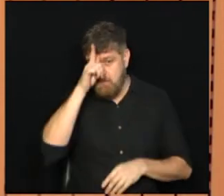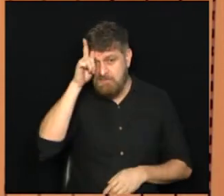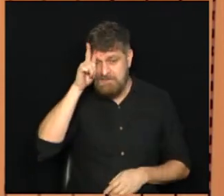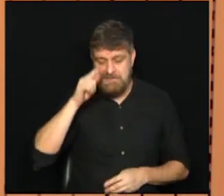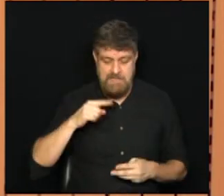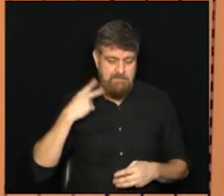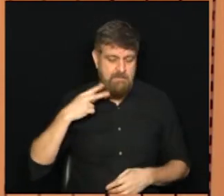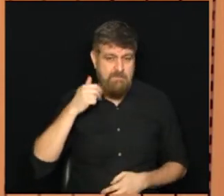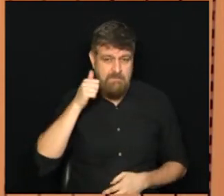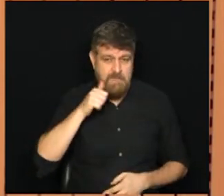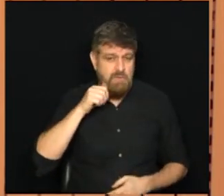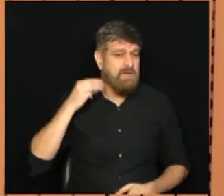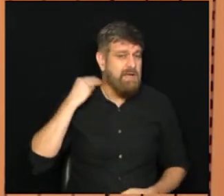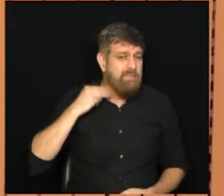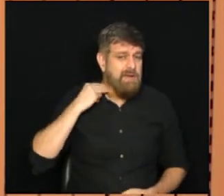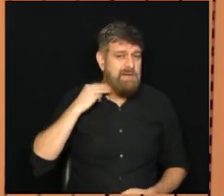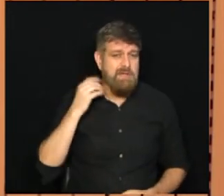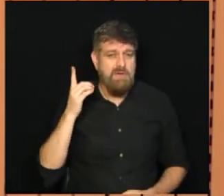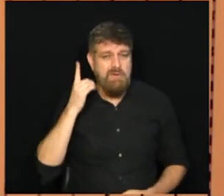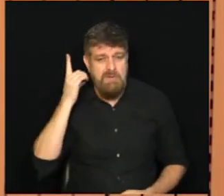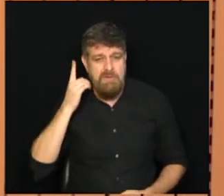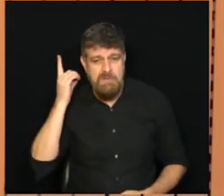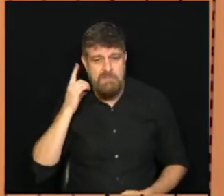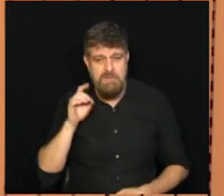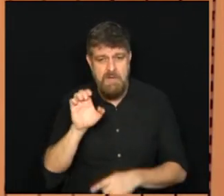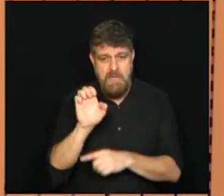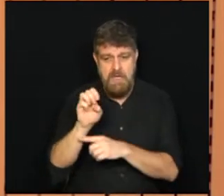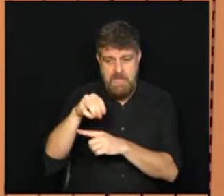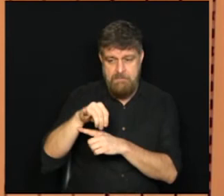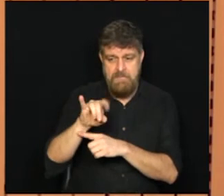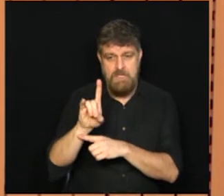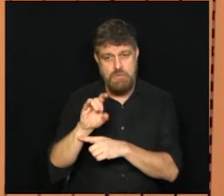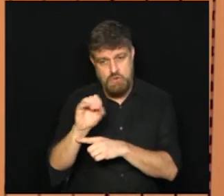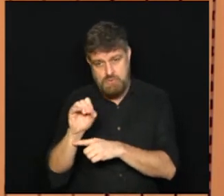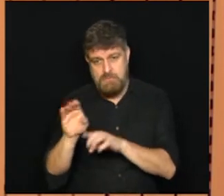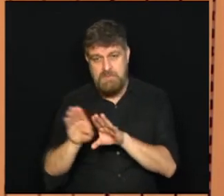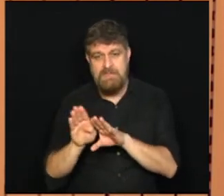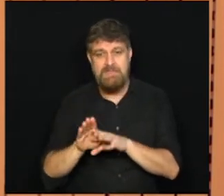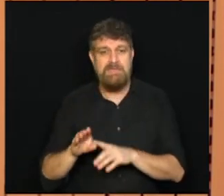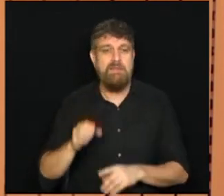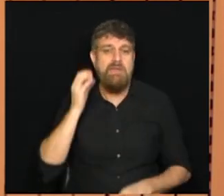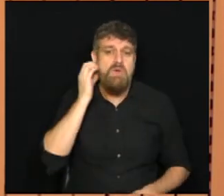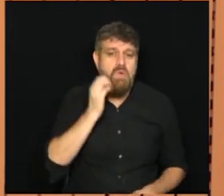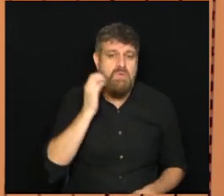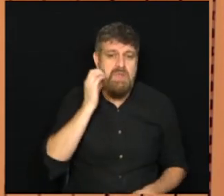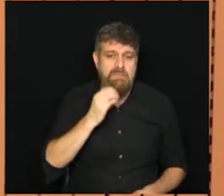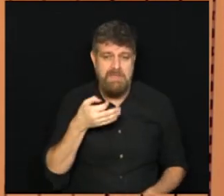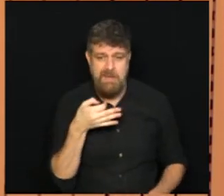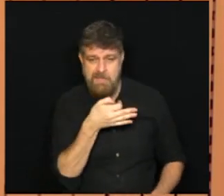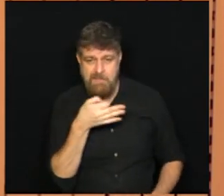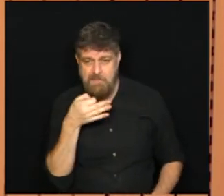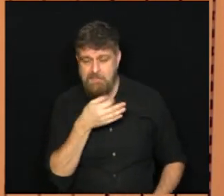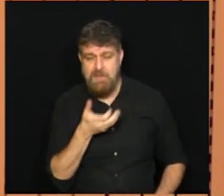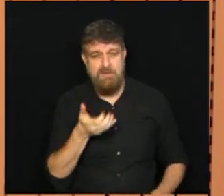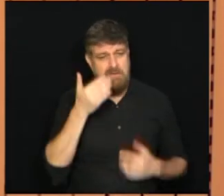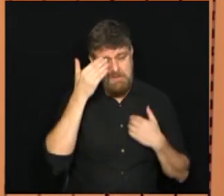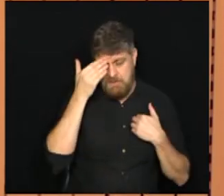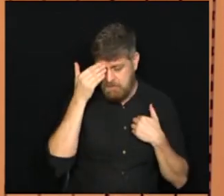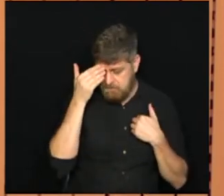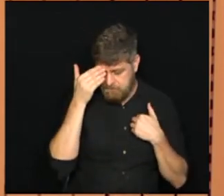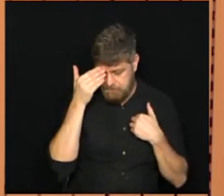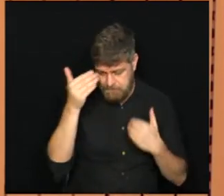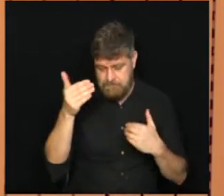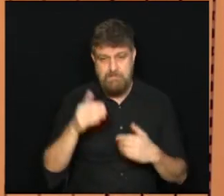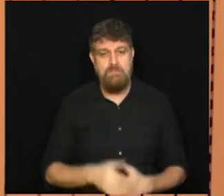Conte, o deputado estadual Emídio, o doutor Demitri, e dizer que